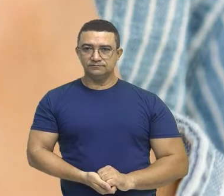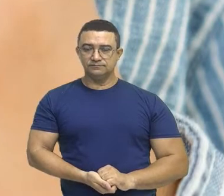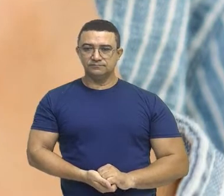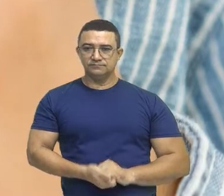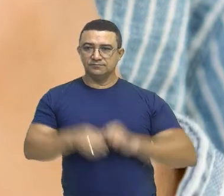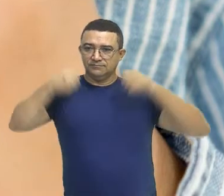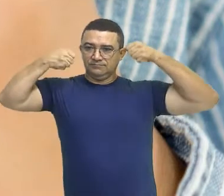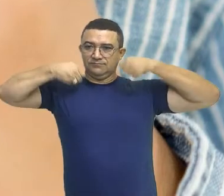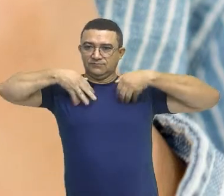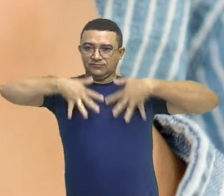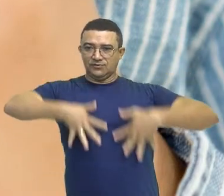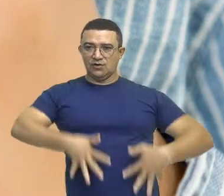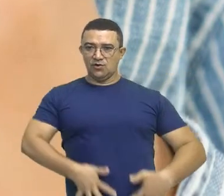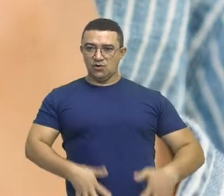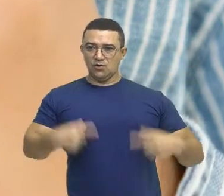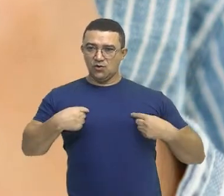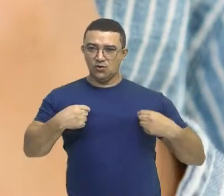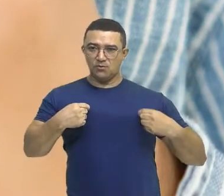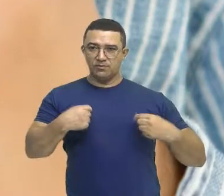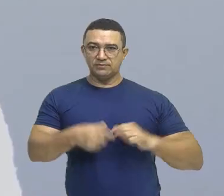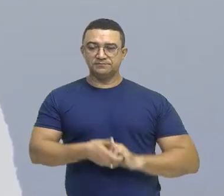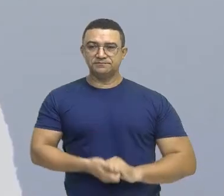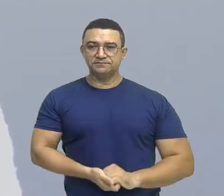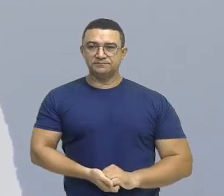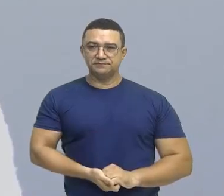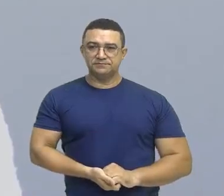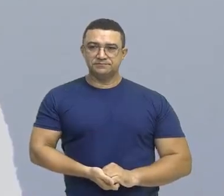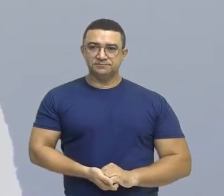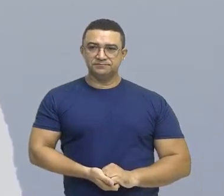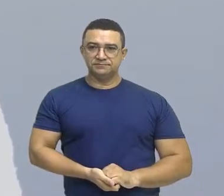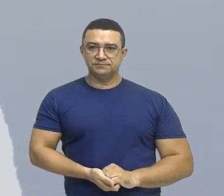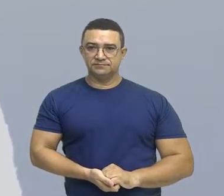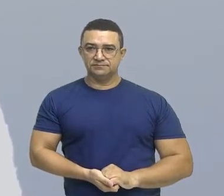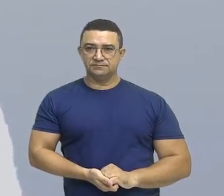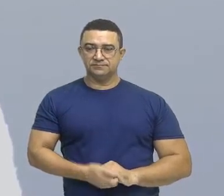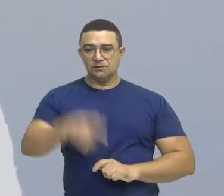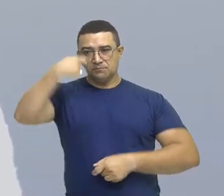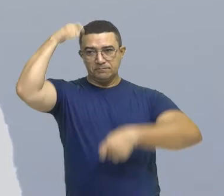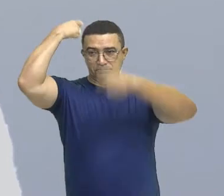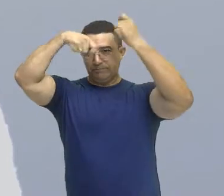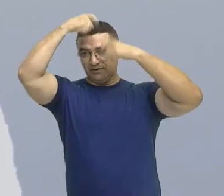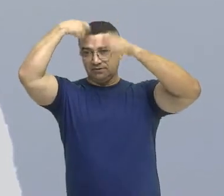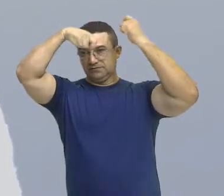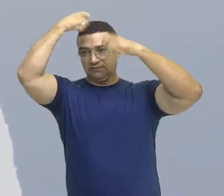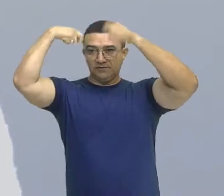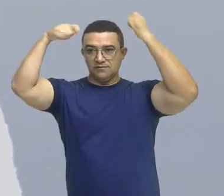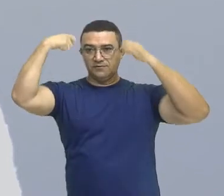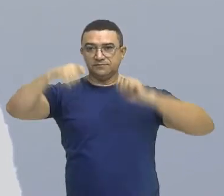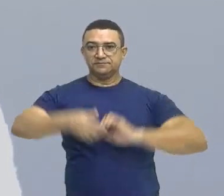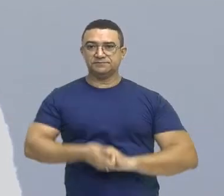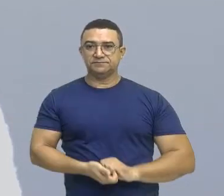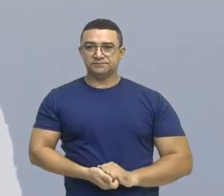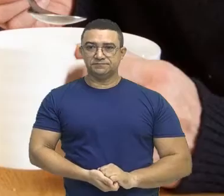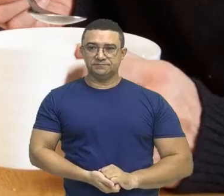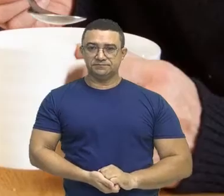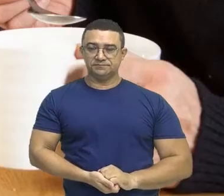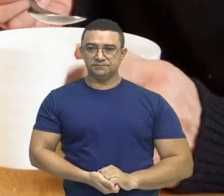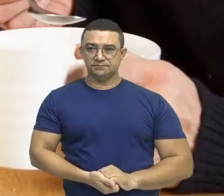Se vestir. Get dressed. Pentear o cabelo. Comb the